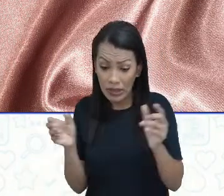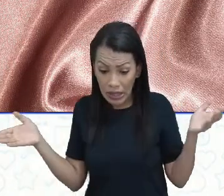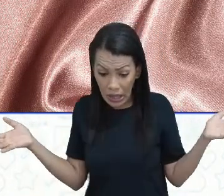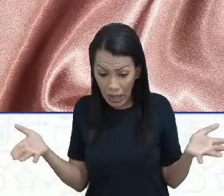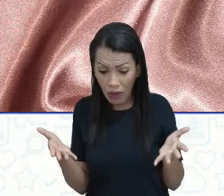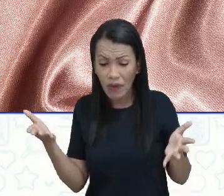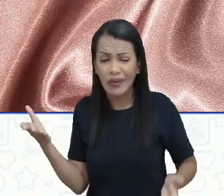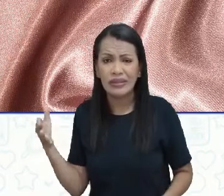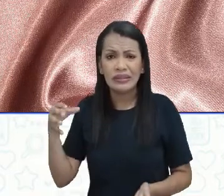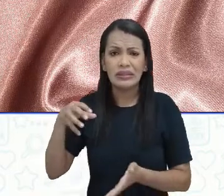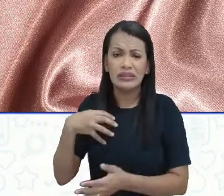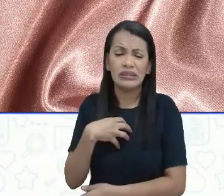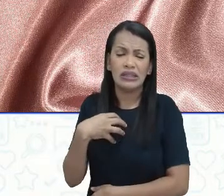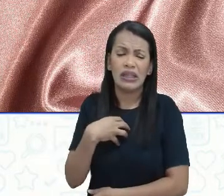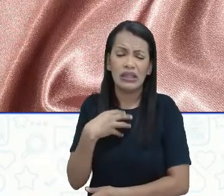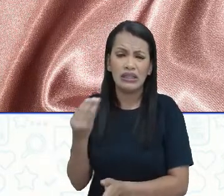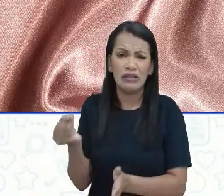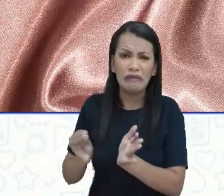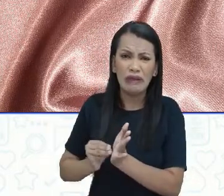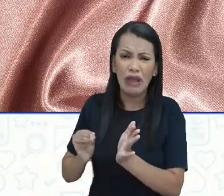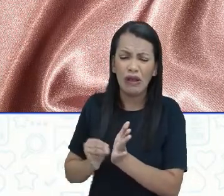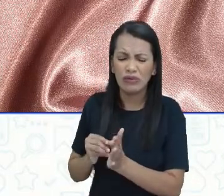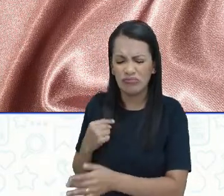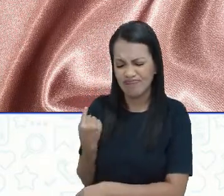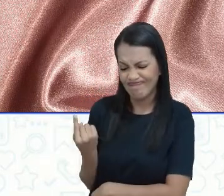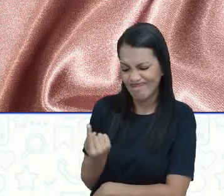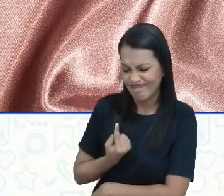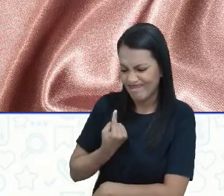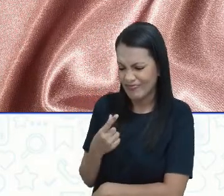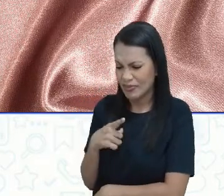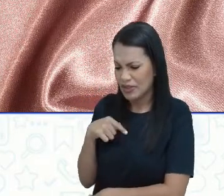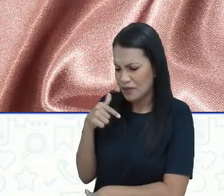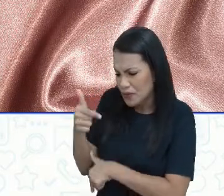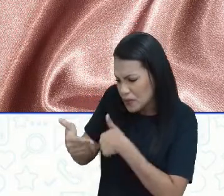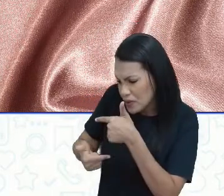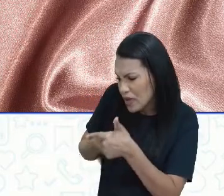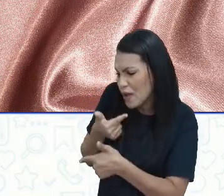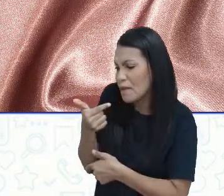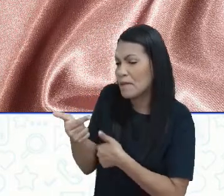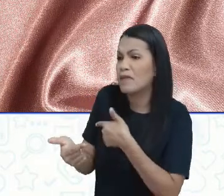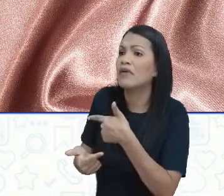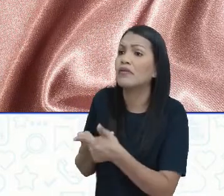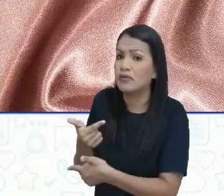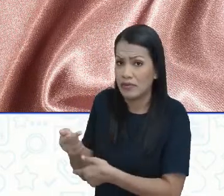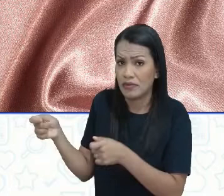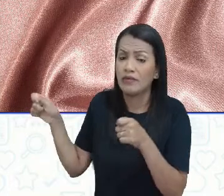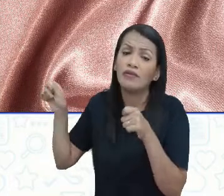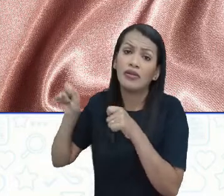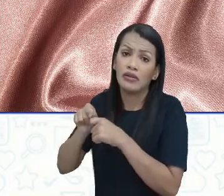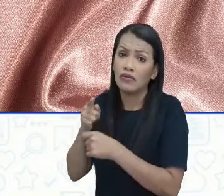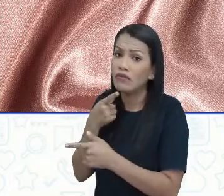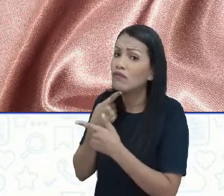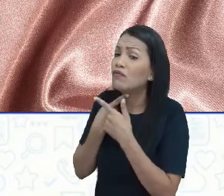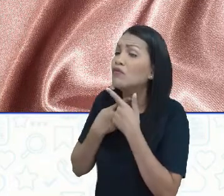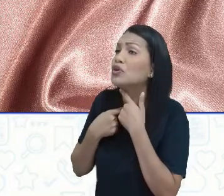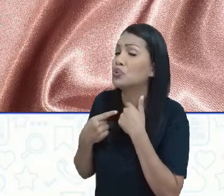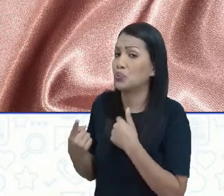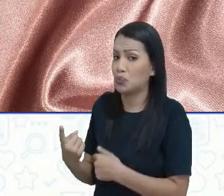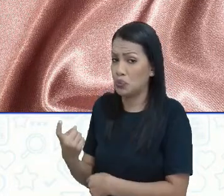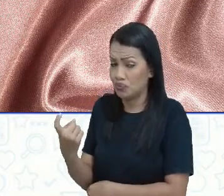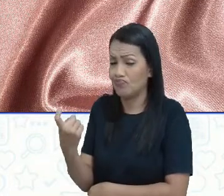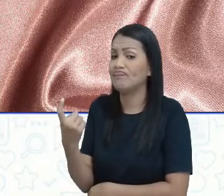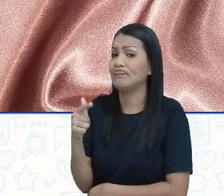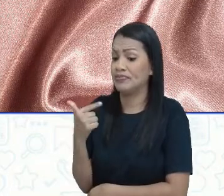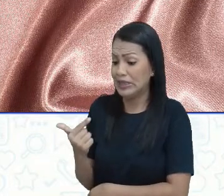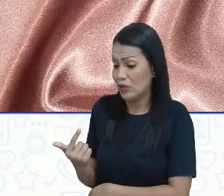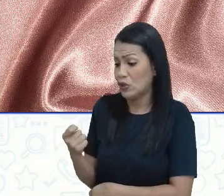sente falta desse momento sozinha, em que ela tinha o trabalho apenas para si e que ela exercia o seu desejo única e absolutamente, né? Ela